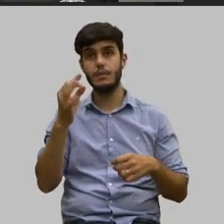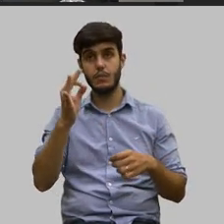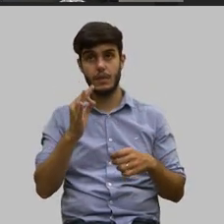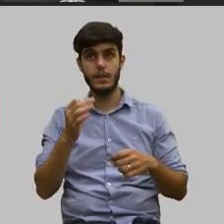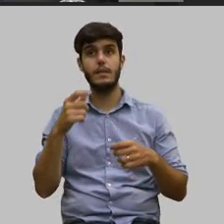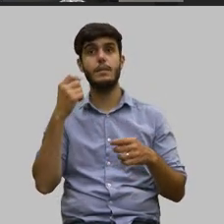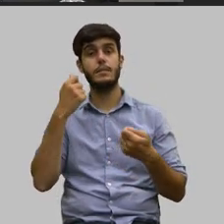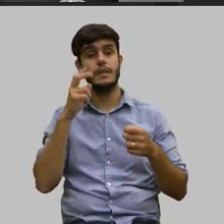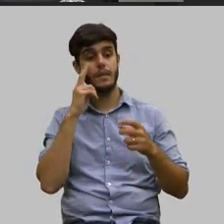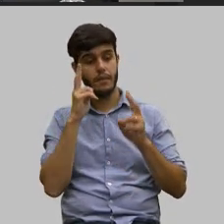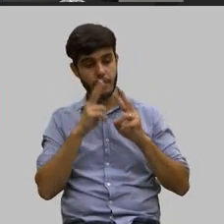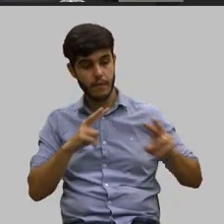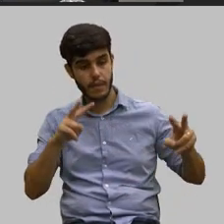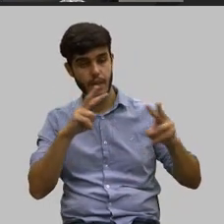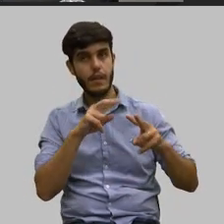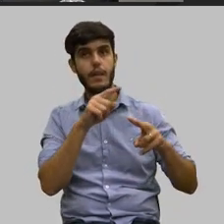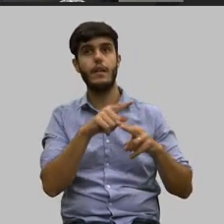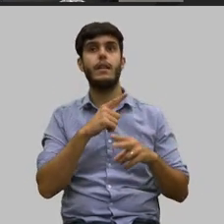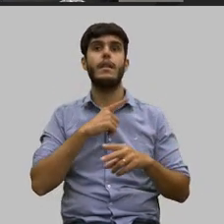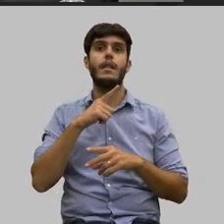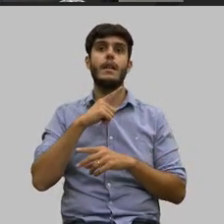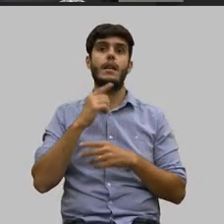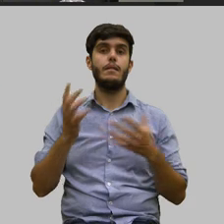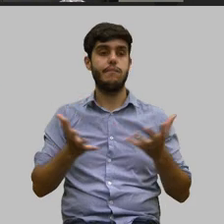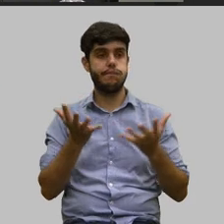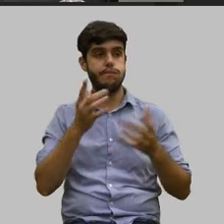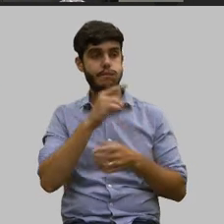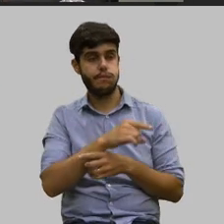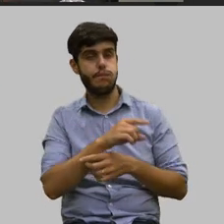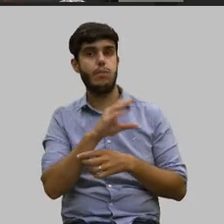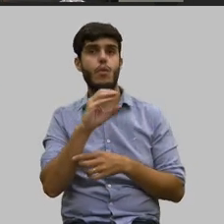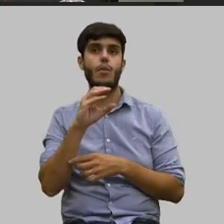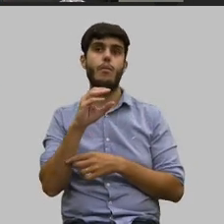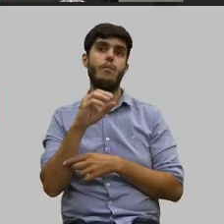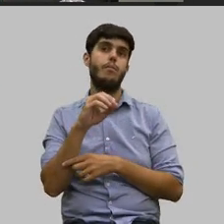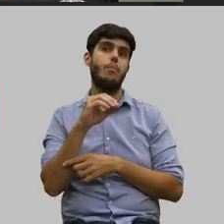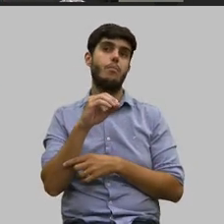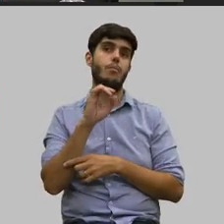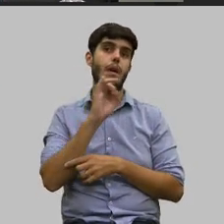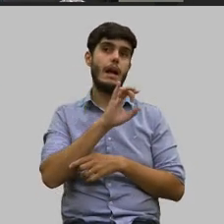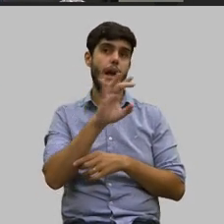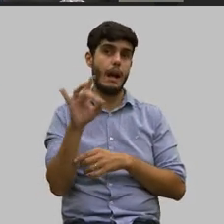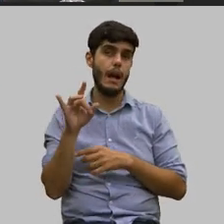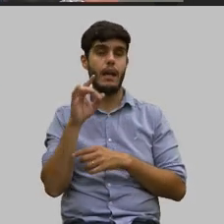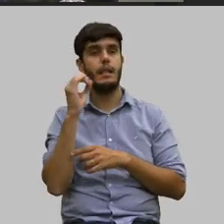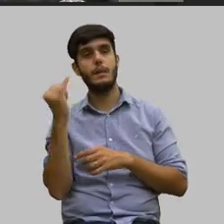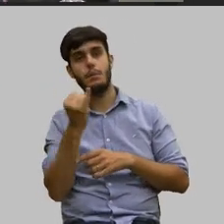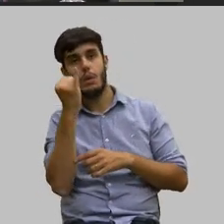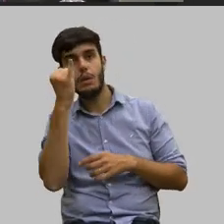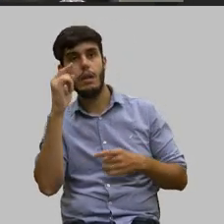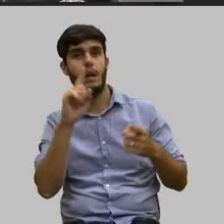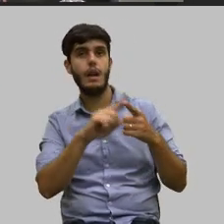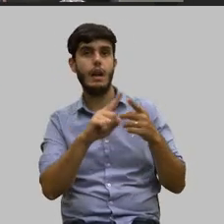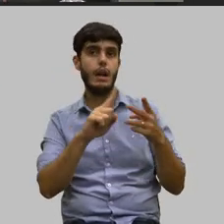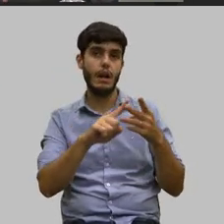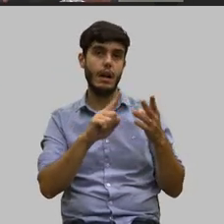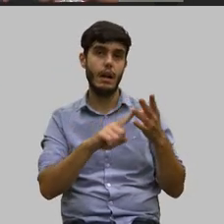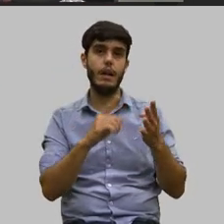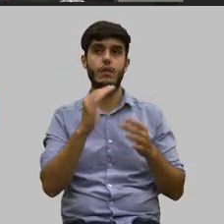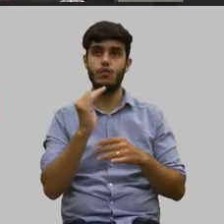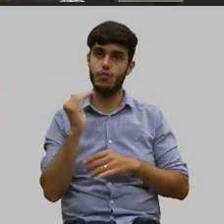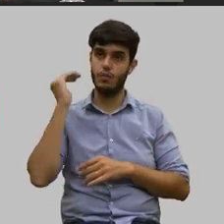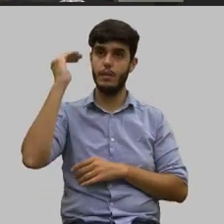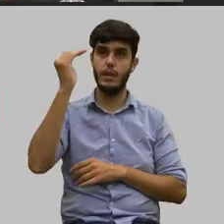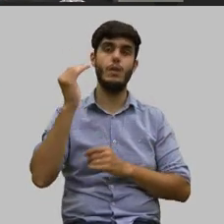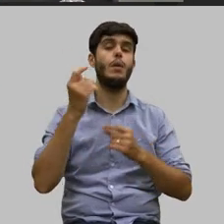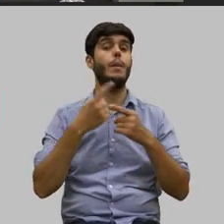promocionais para que haja uma composição em cada cada eh ponto desse aí em especial oficial superior mas isso é